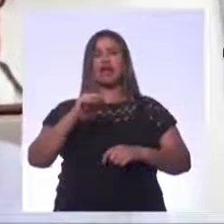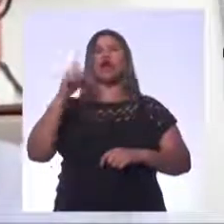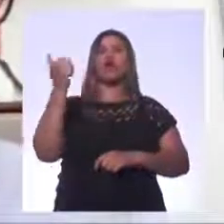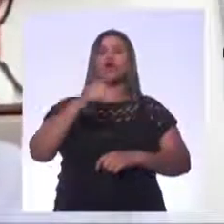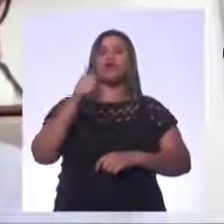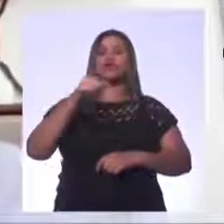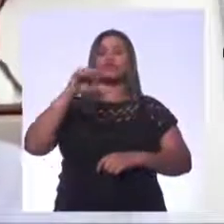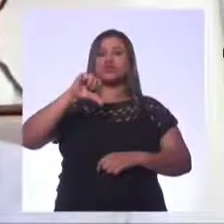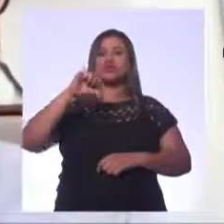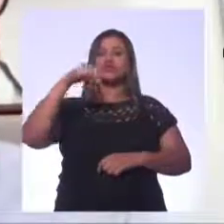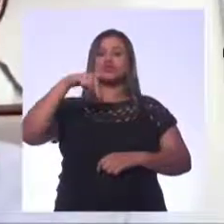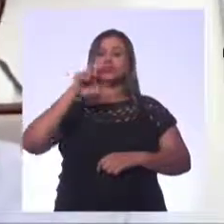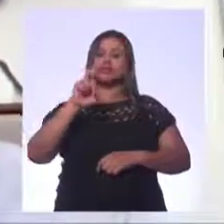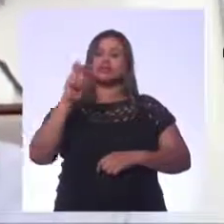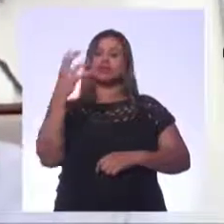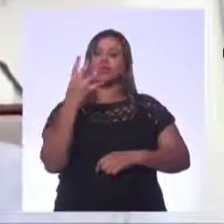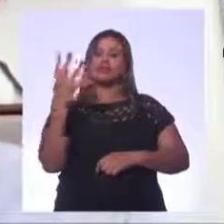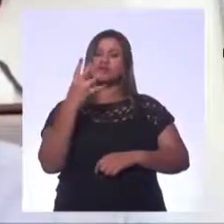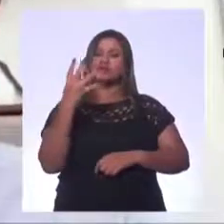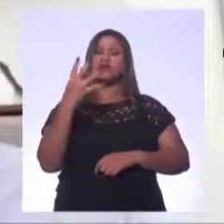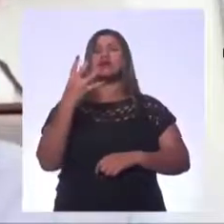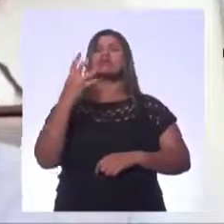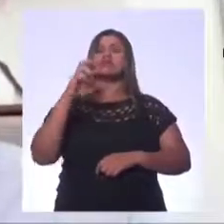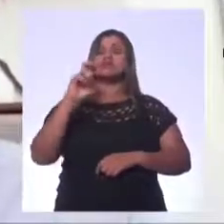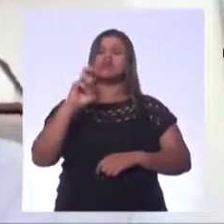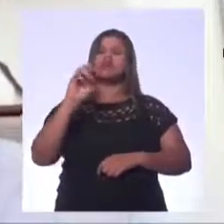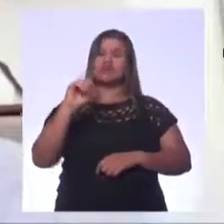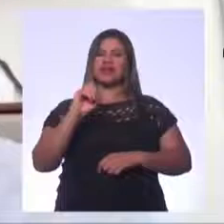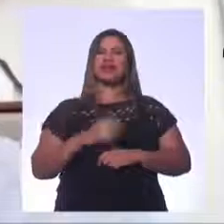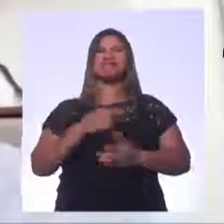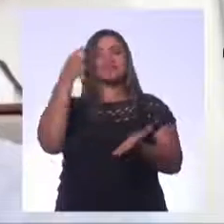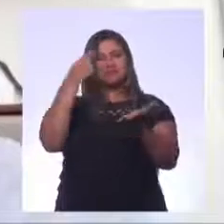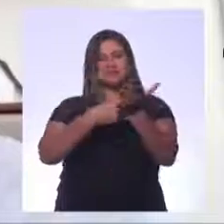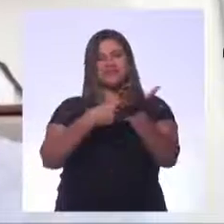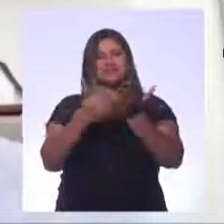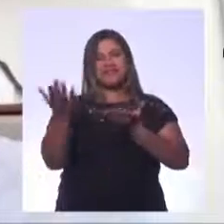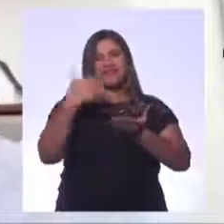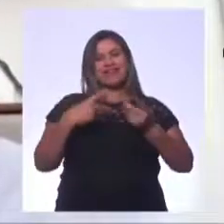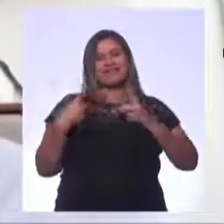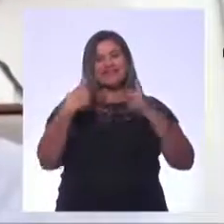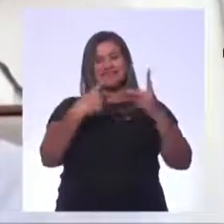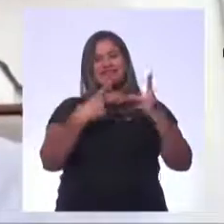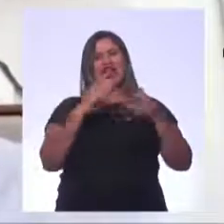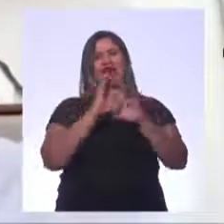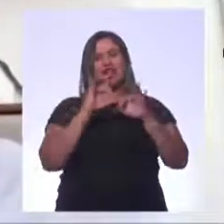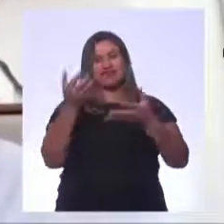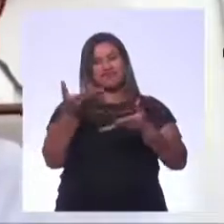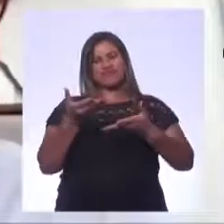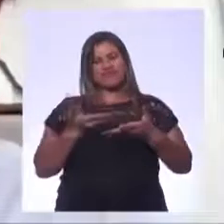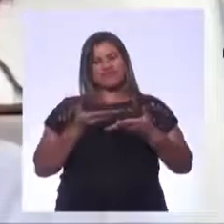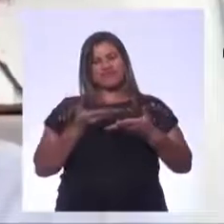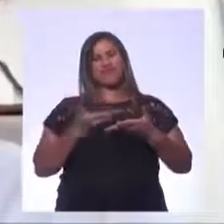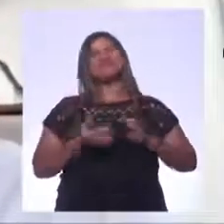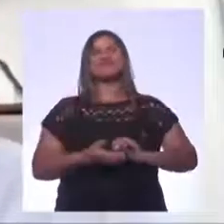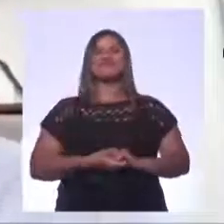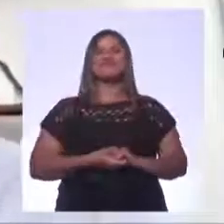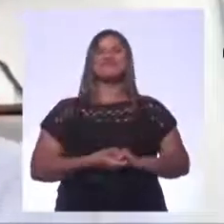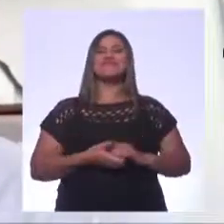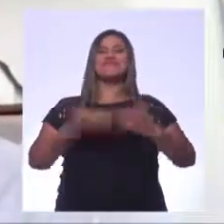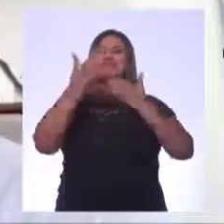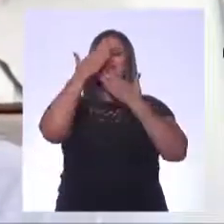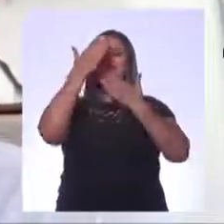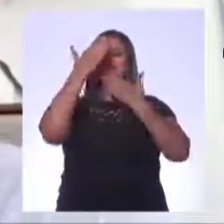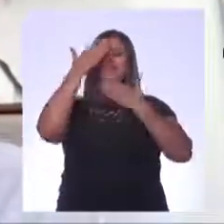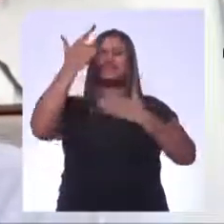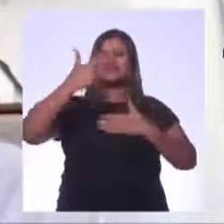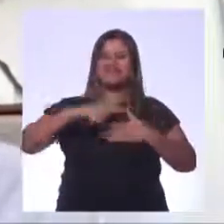975 4450. Então, agendem, venham nos visitar, será um grande prazer receber todos vocês. Então, eu agradeço